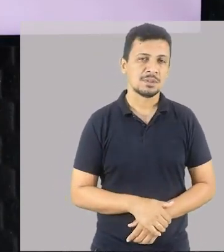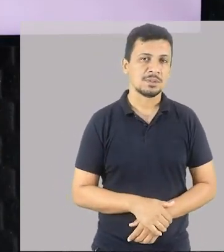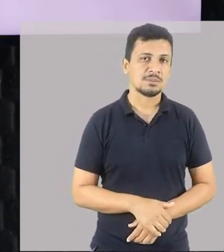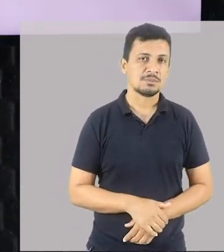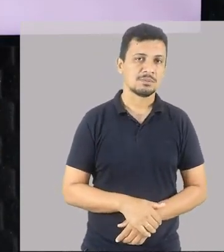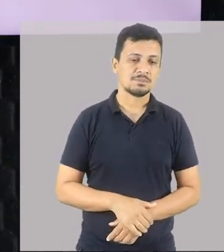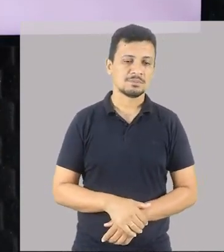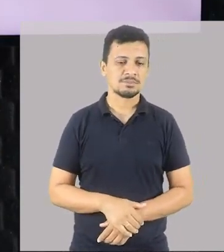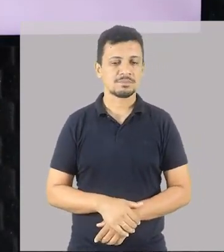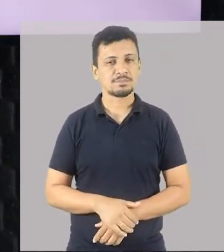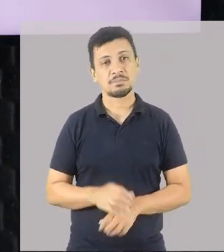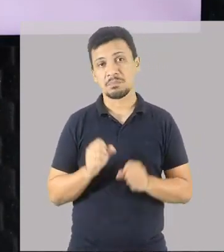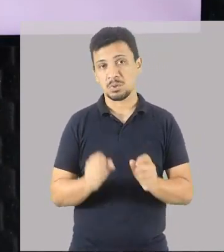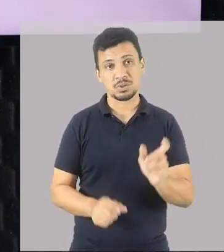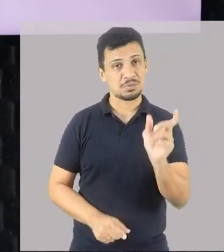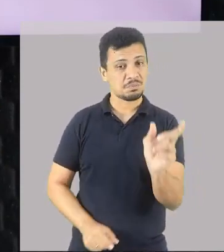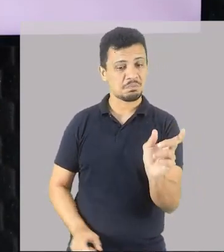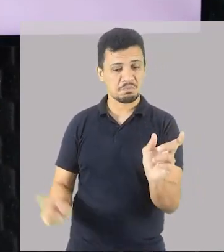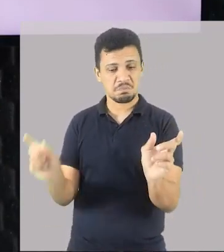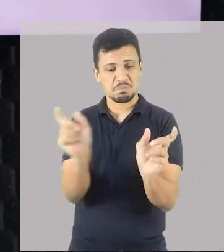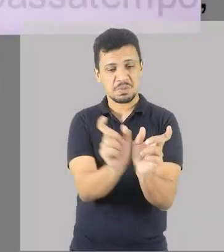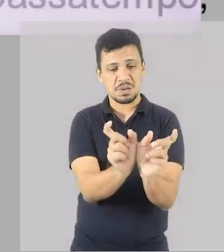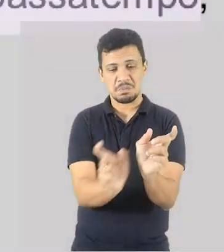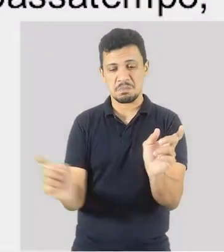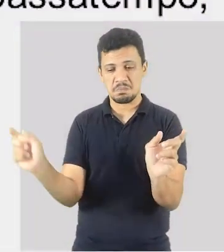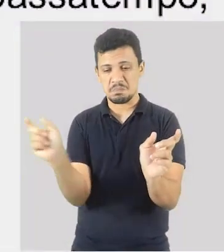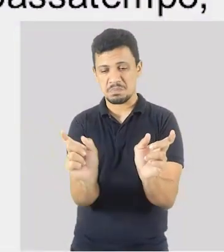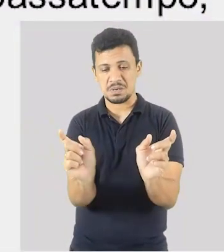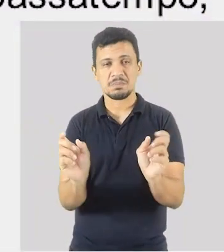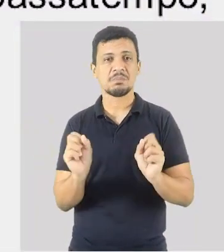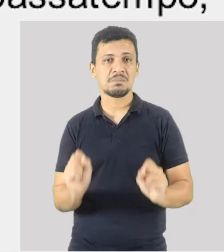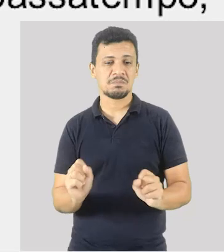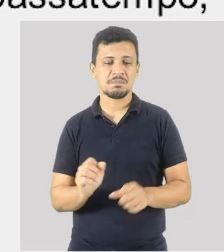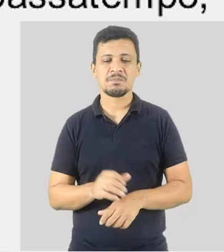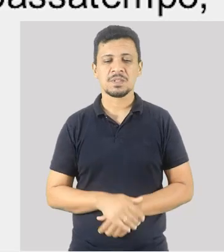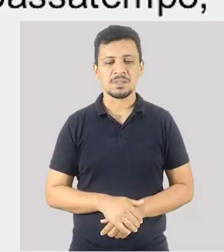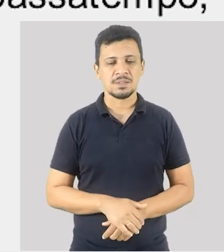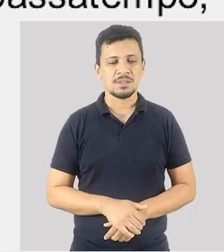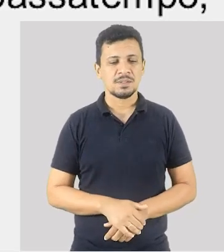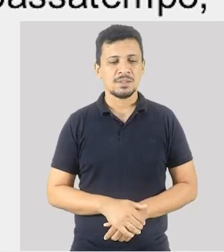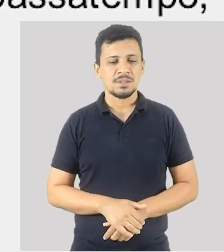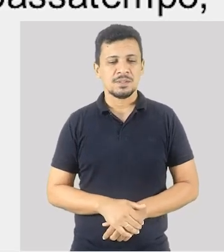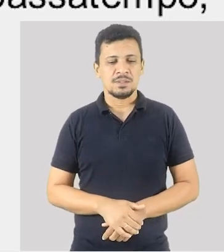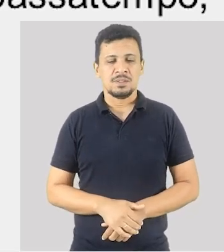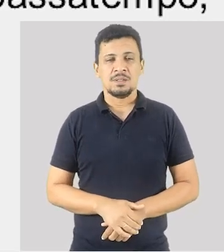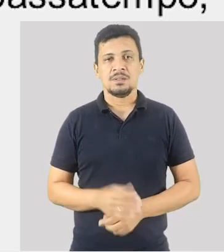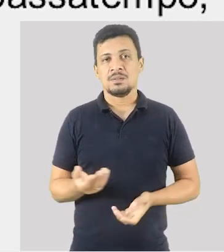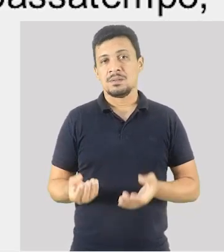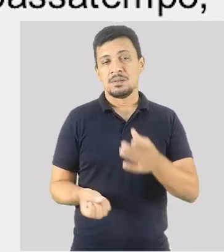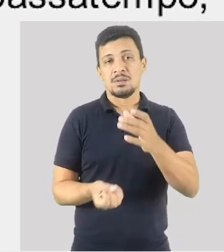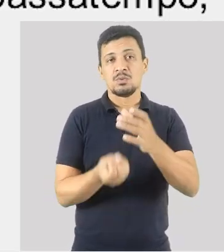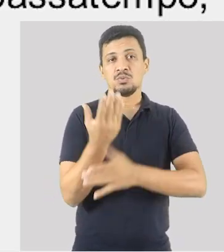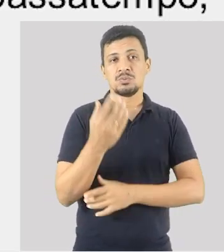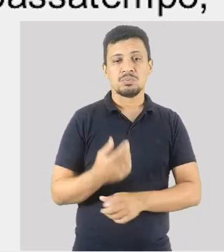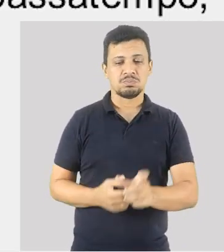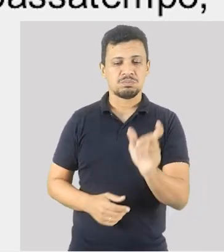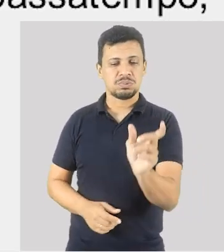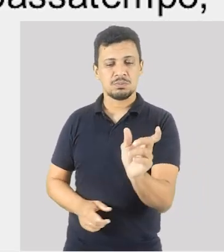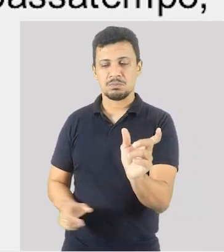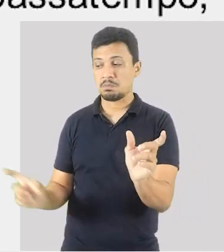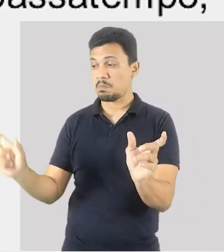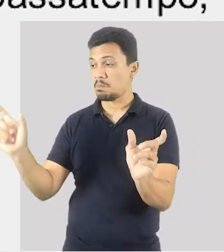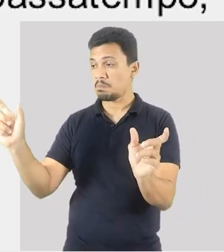mais radicais, né? Eu posso ter palavras formadas com mais de um radical. Quando eu junto esses radicais e não